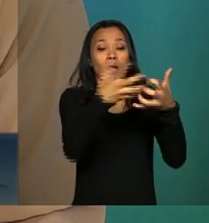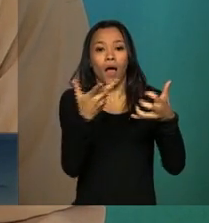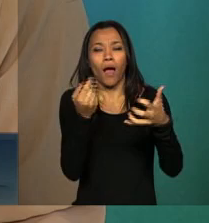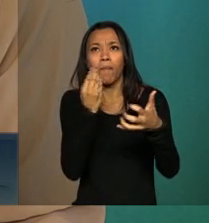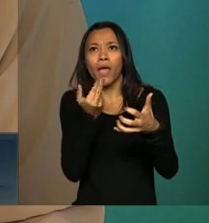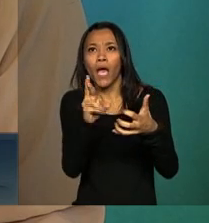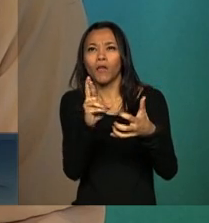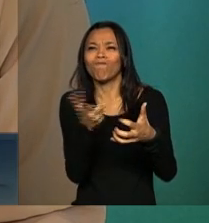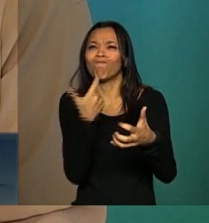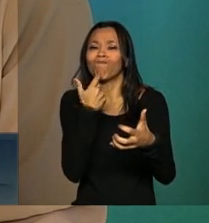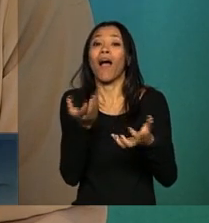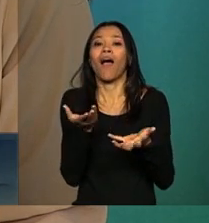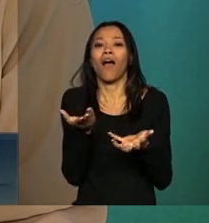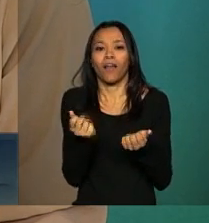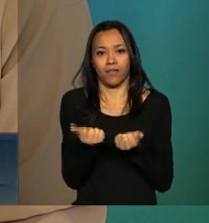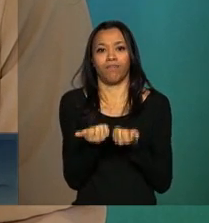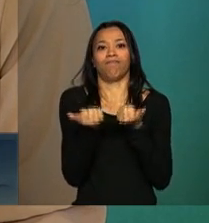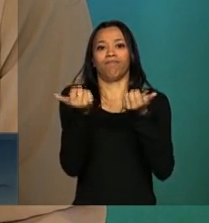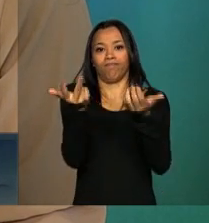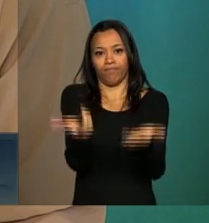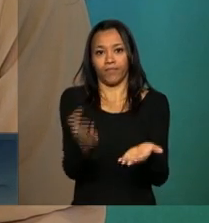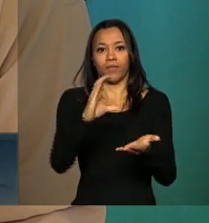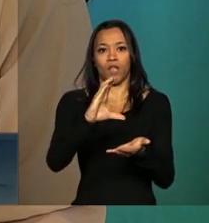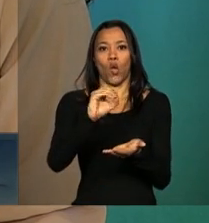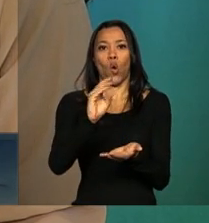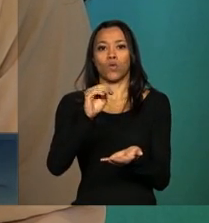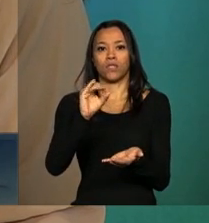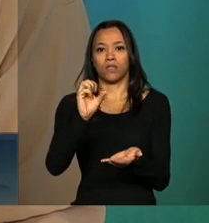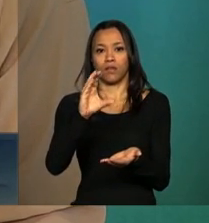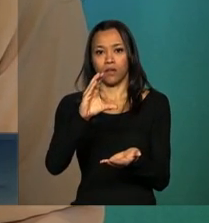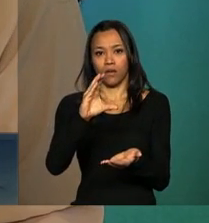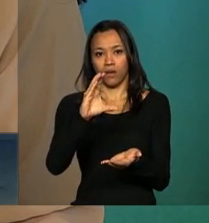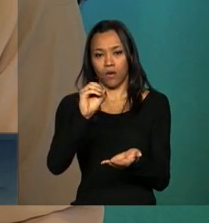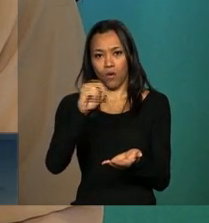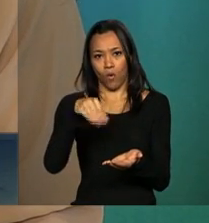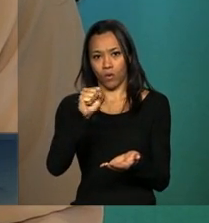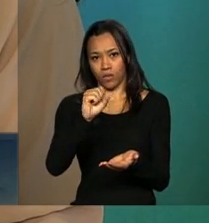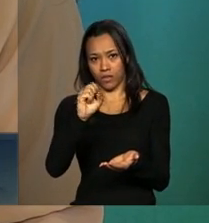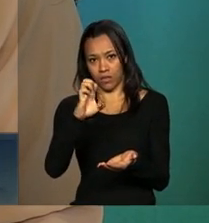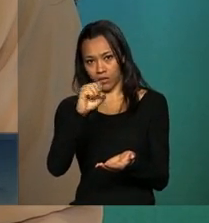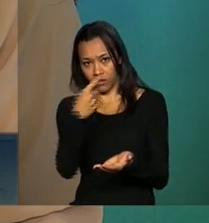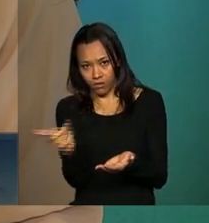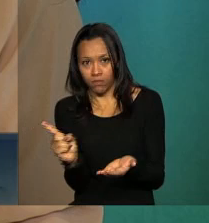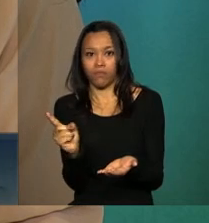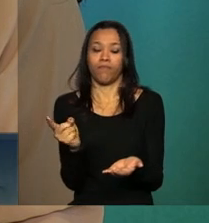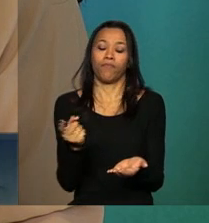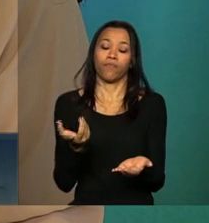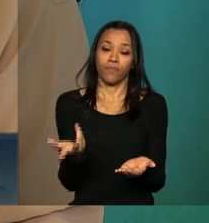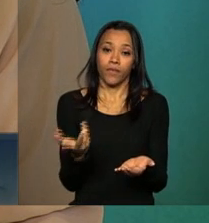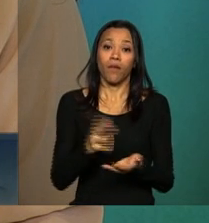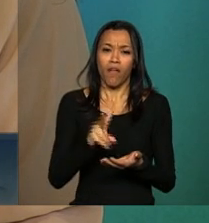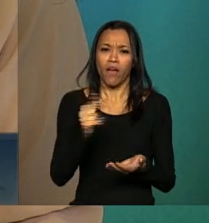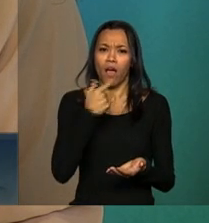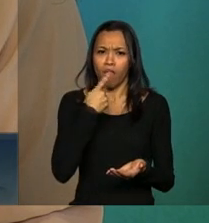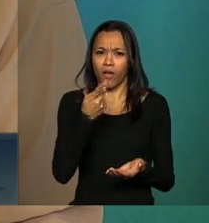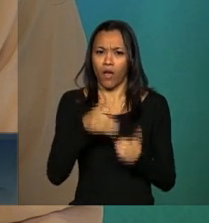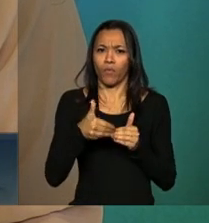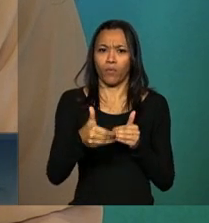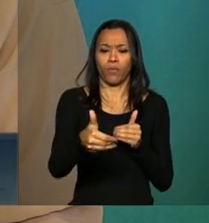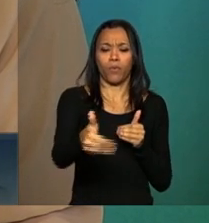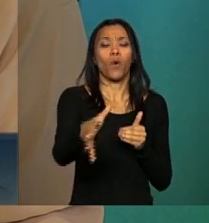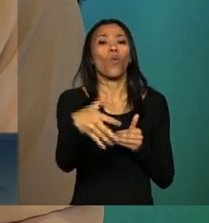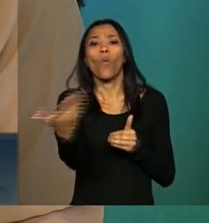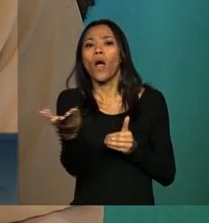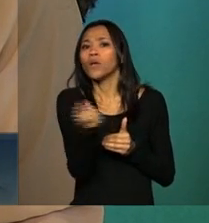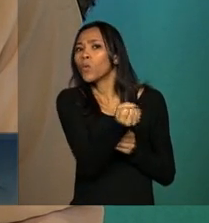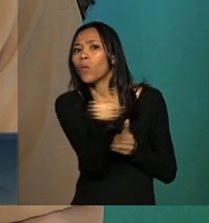a presidente, só ela, nos últimos detalhes que está sendo agora concluído, que poderá anunciar com precisão quais são esses